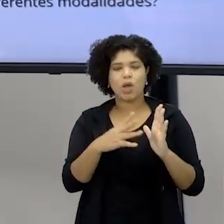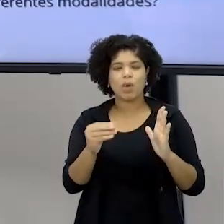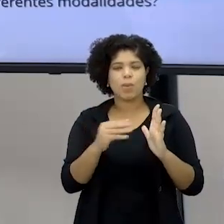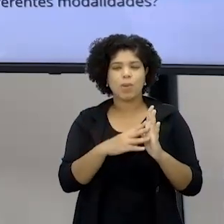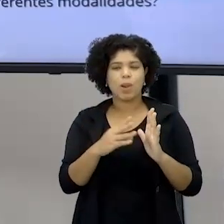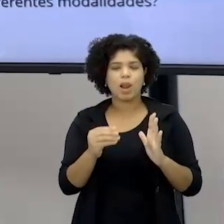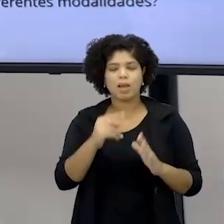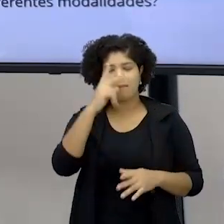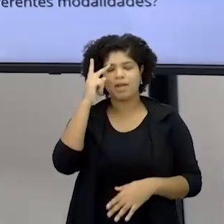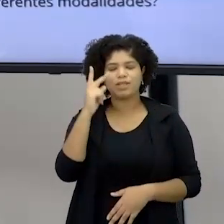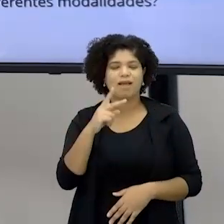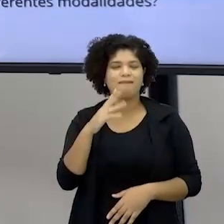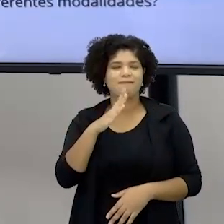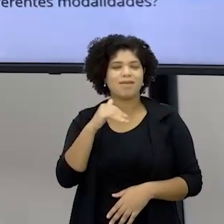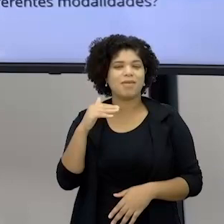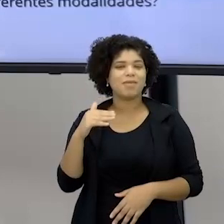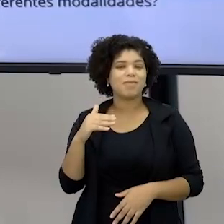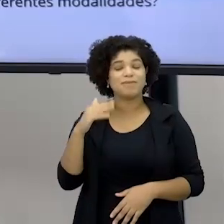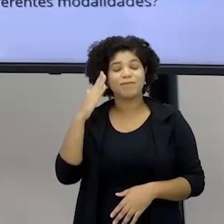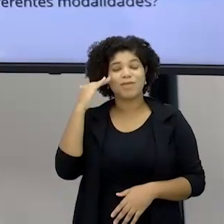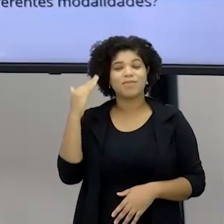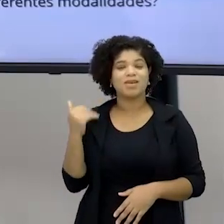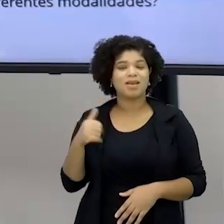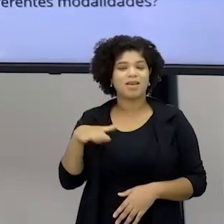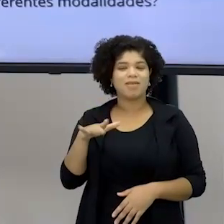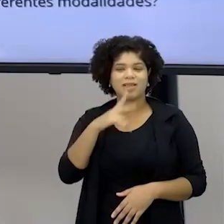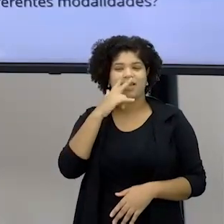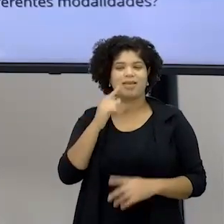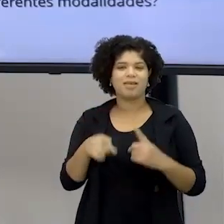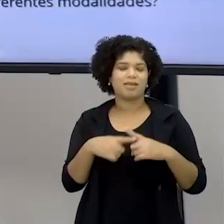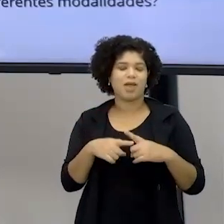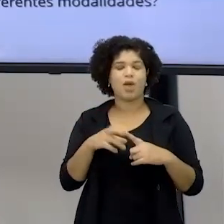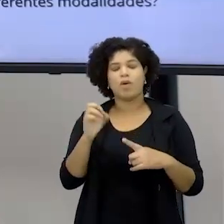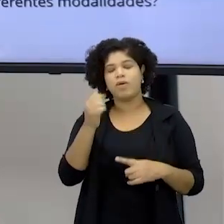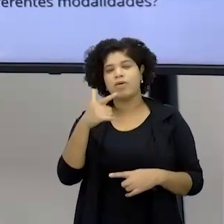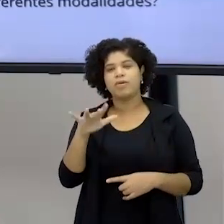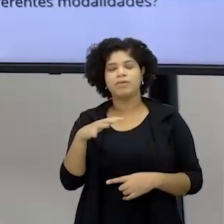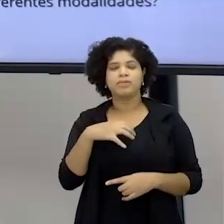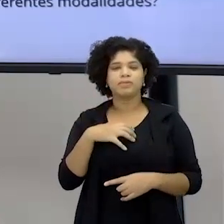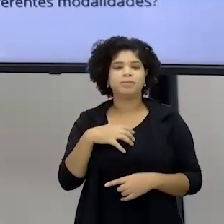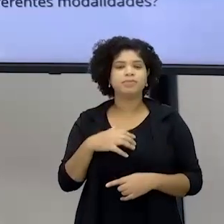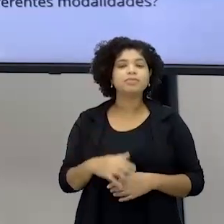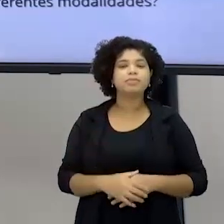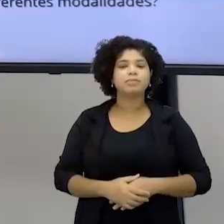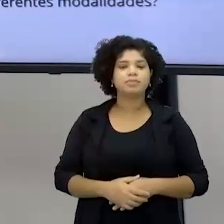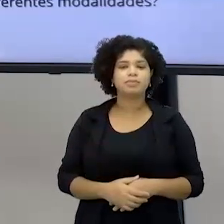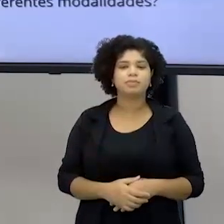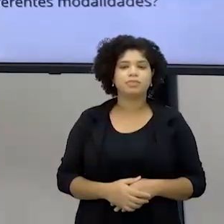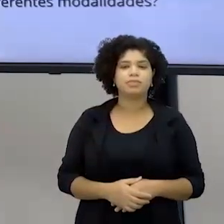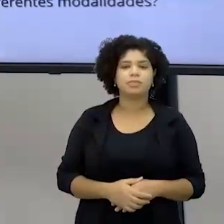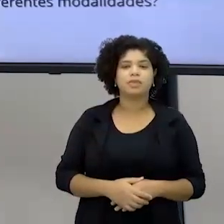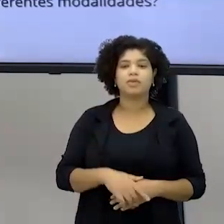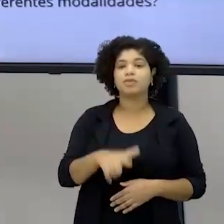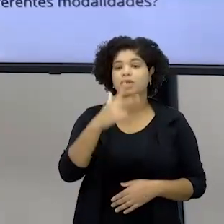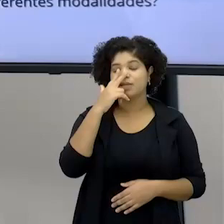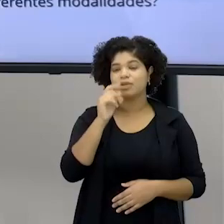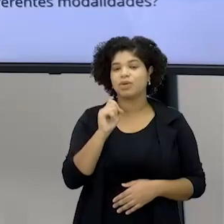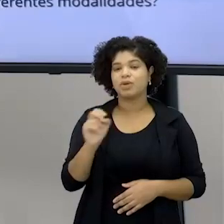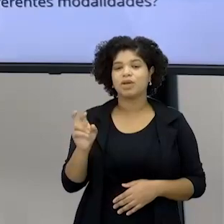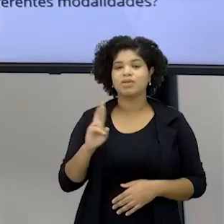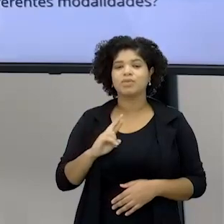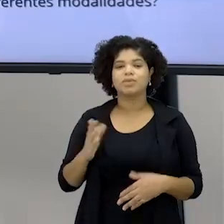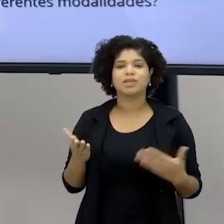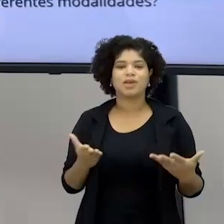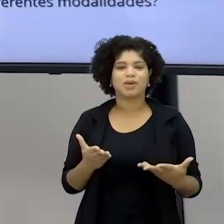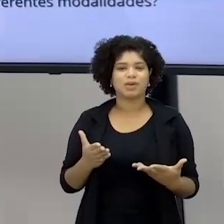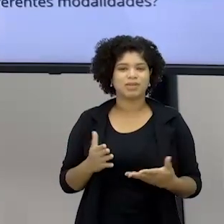têm destaque mais do que as outras por causa disso ou por outro motivo? O que você me responderia